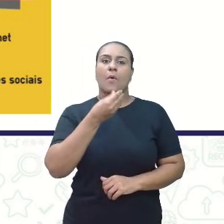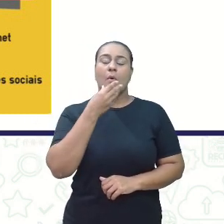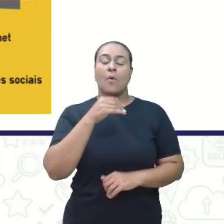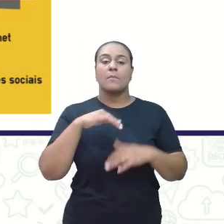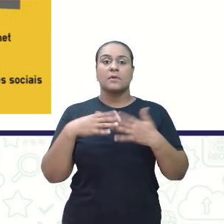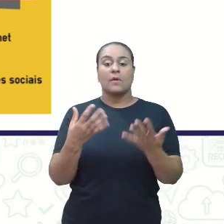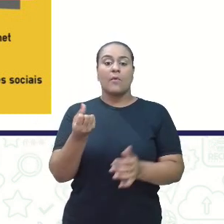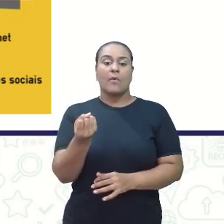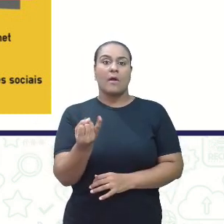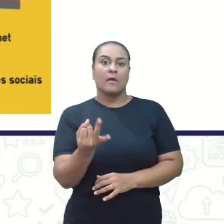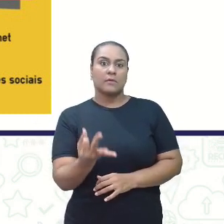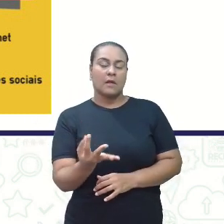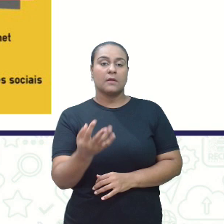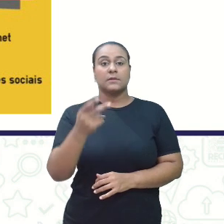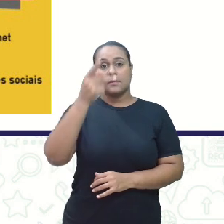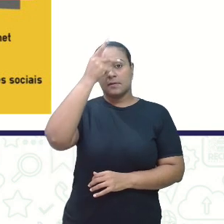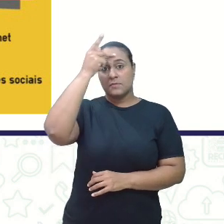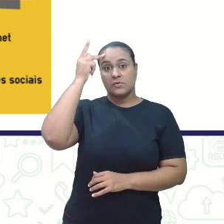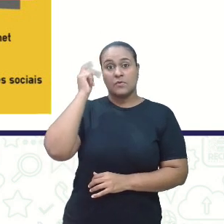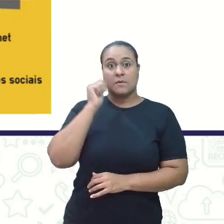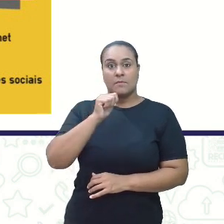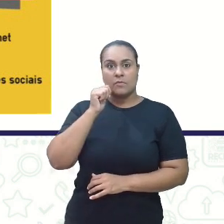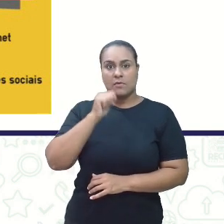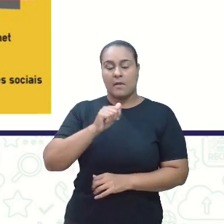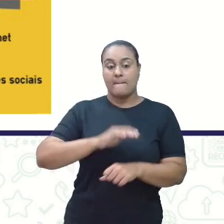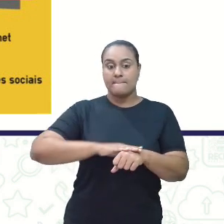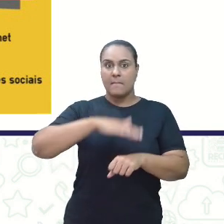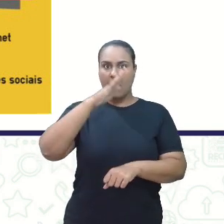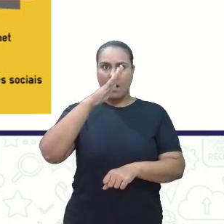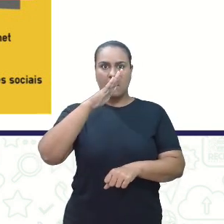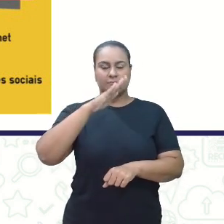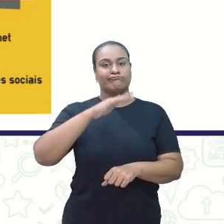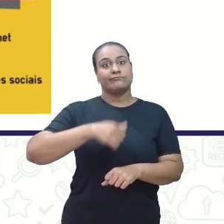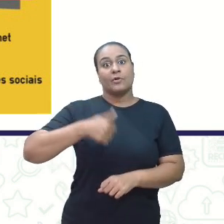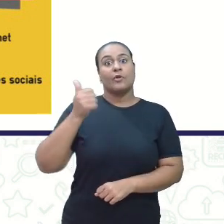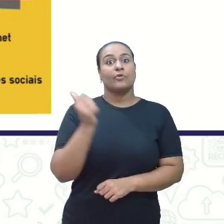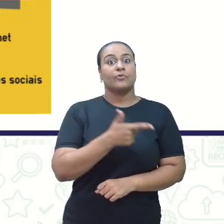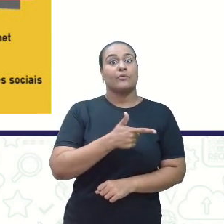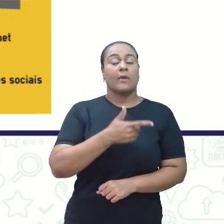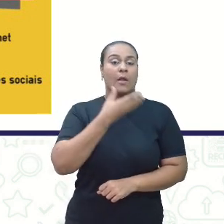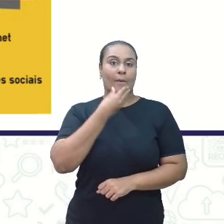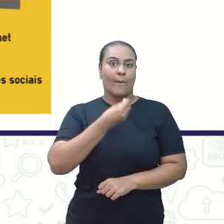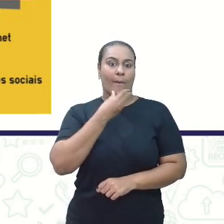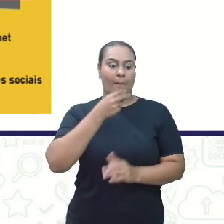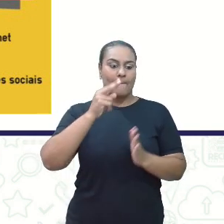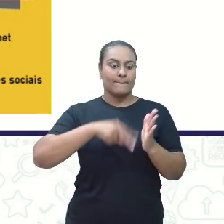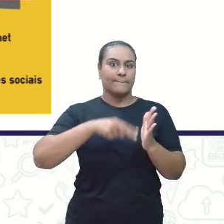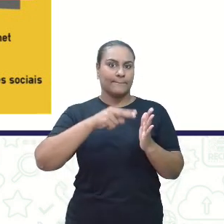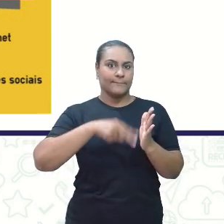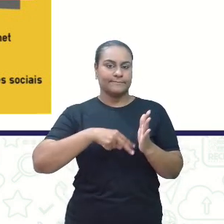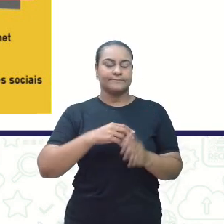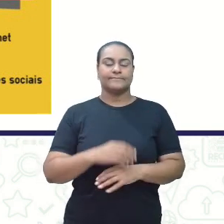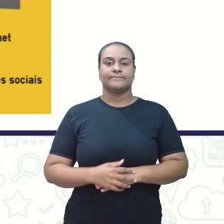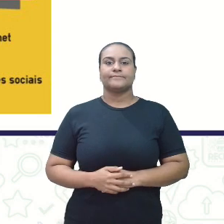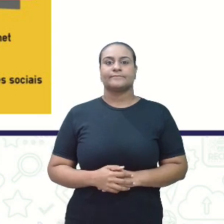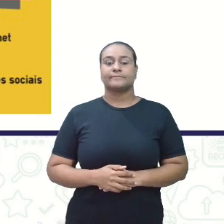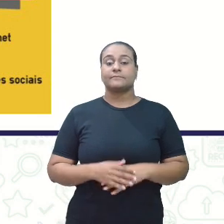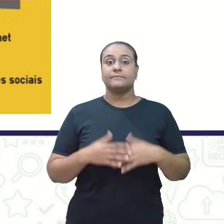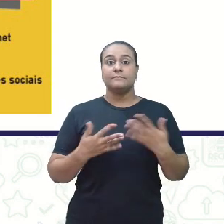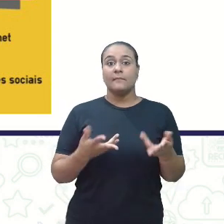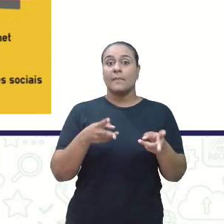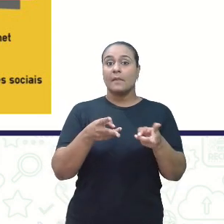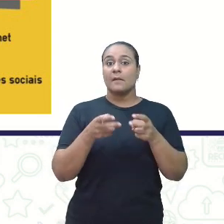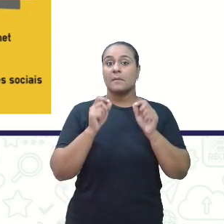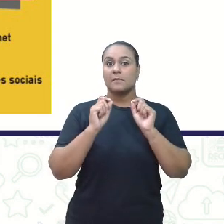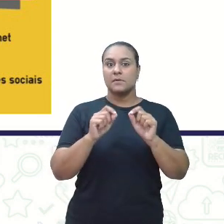de mulheres ledoras é maior do que a quantidade de homens. Um pouquinho, mas é maior. Então percebe aqui que eu